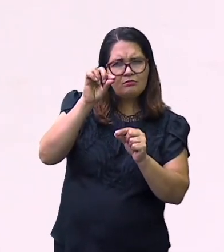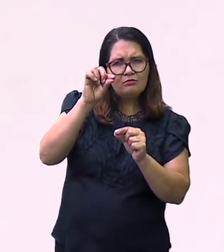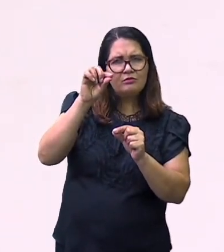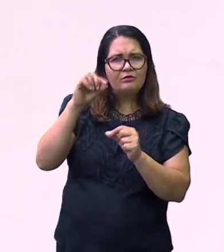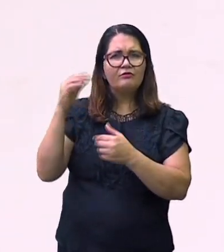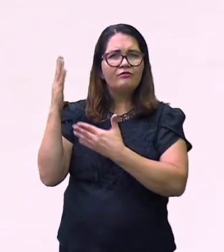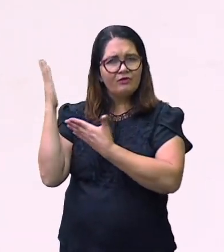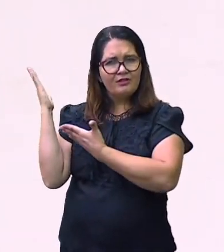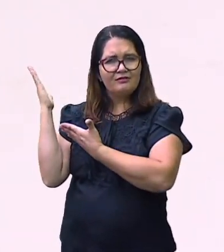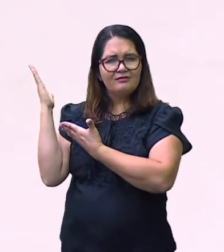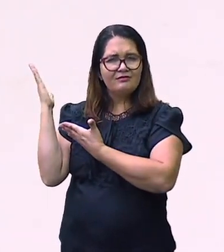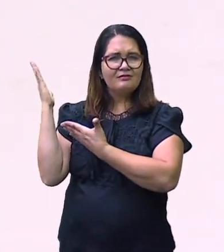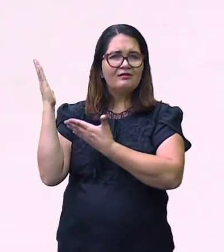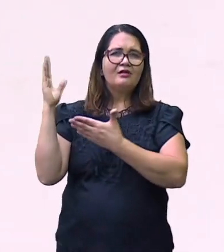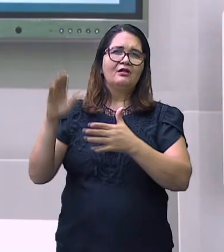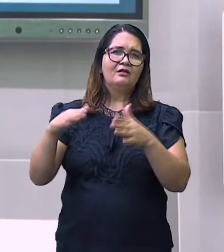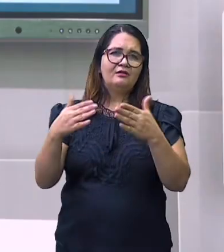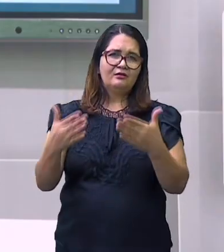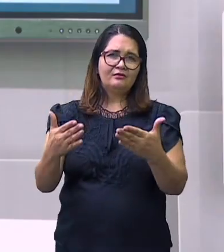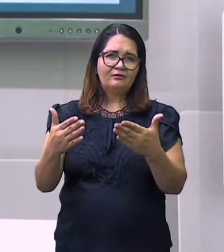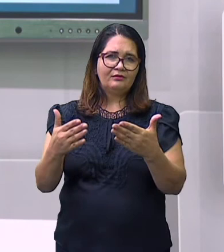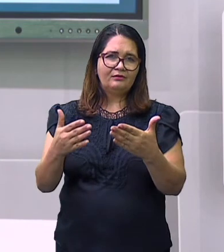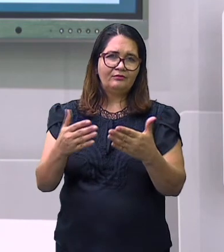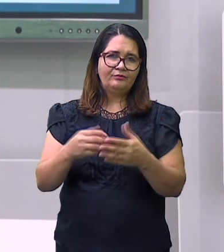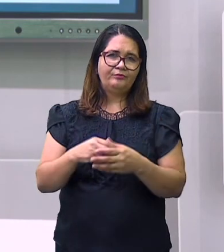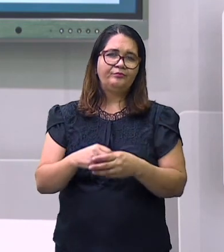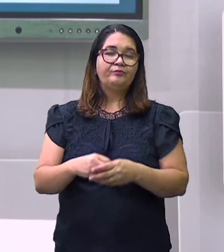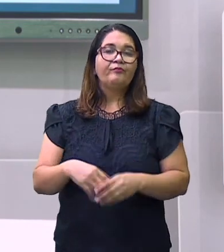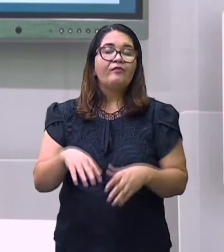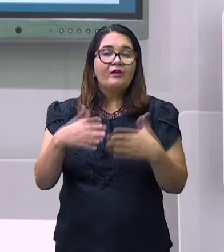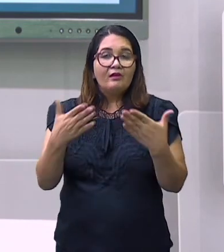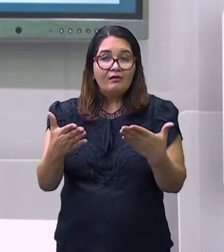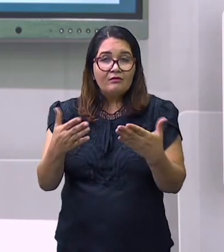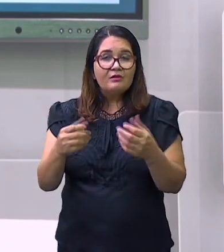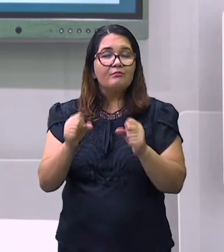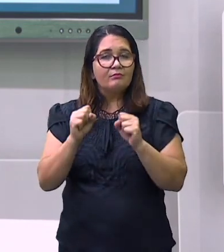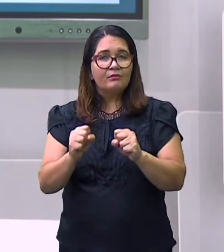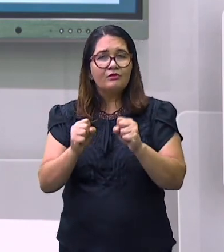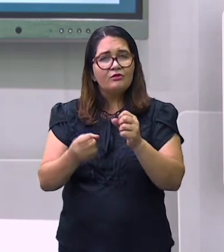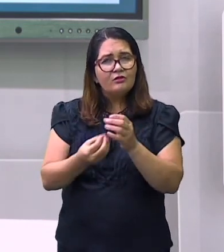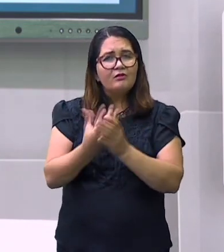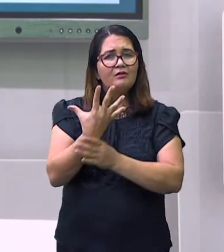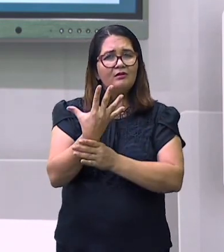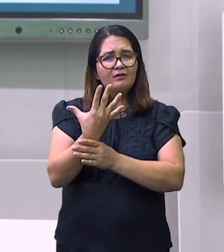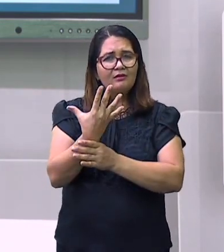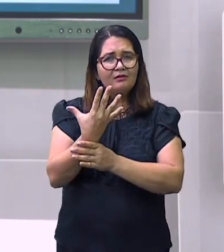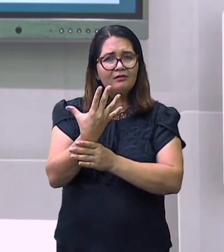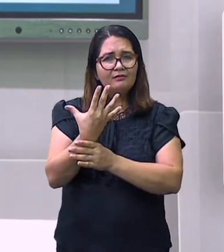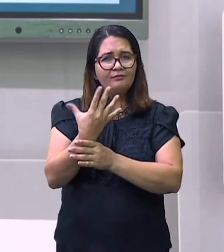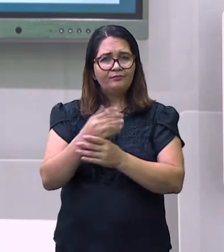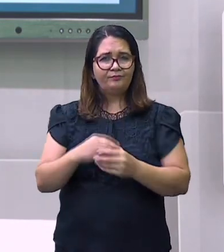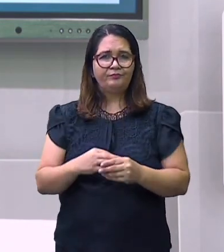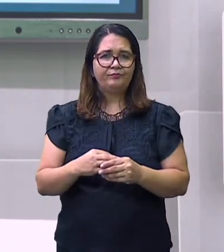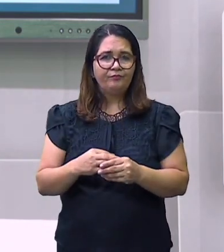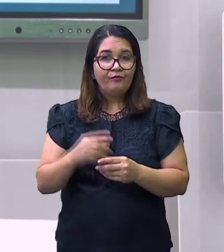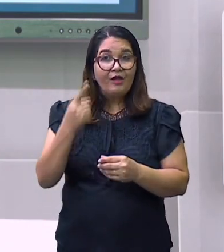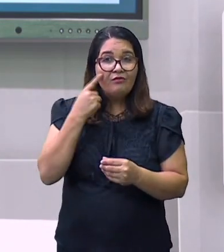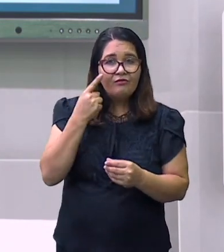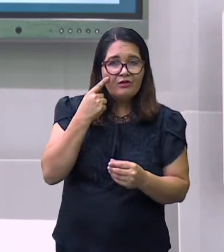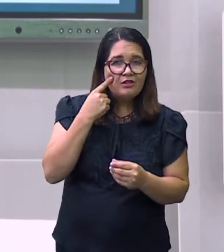é menorzinha, eu vou fazer um bem pequenininho, bem menor, ó. E não é difícil, olha aqui para vocês verem, ó. Eu